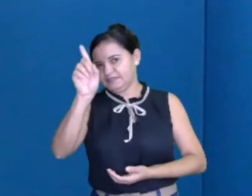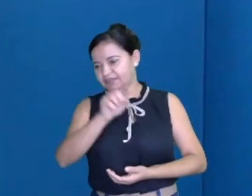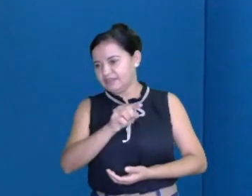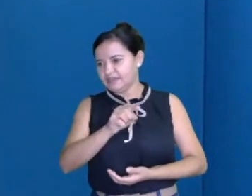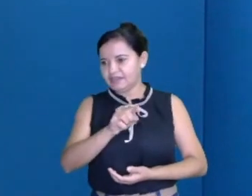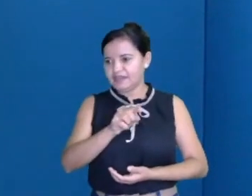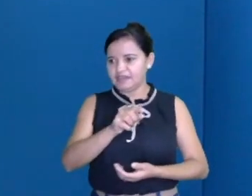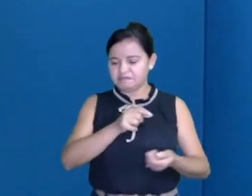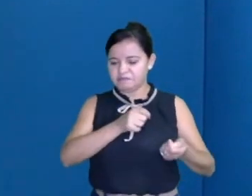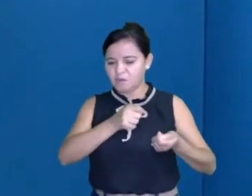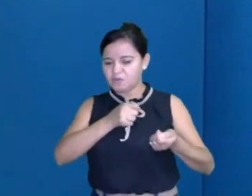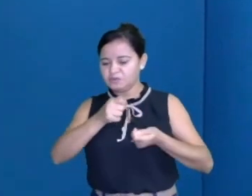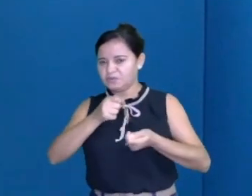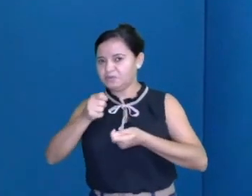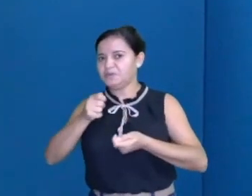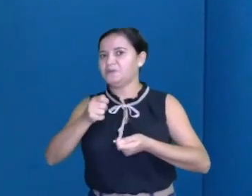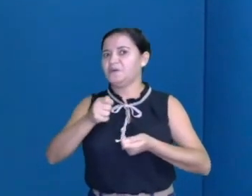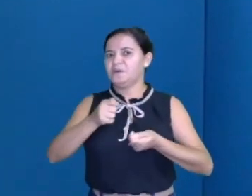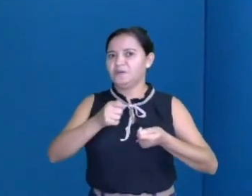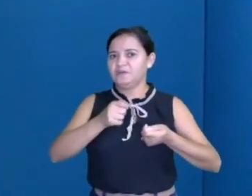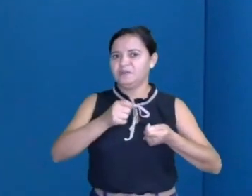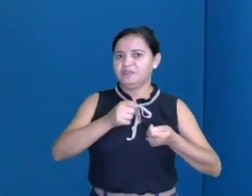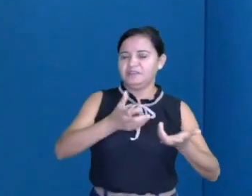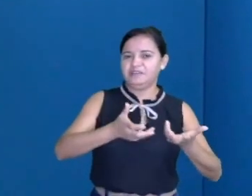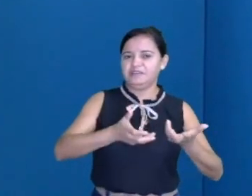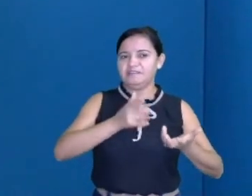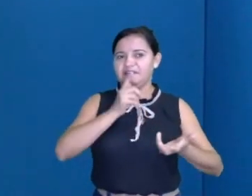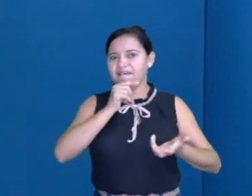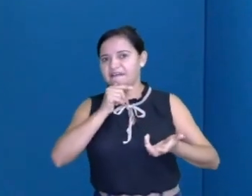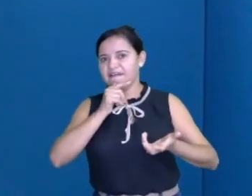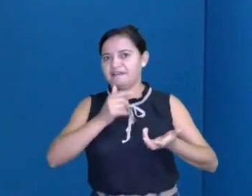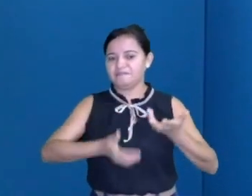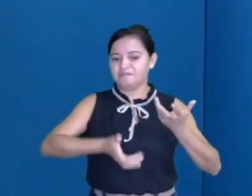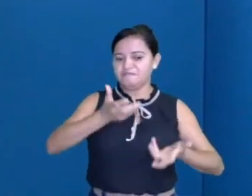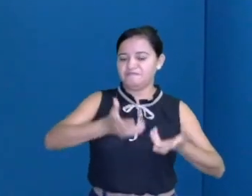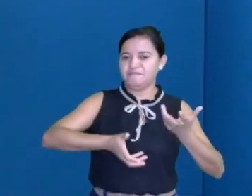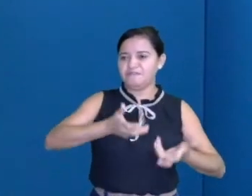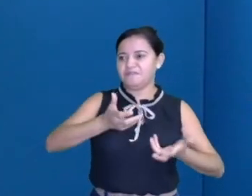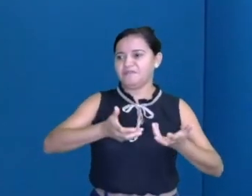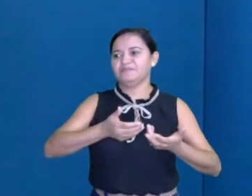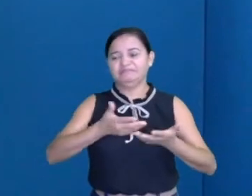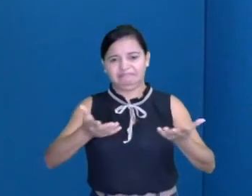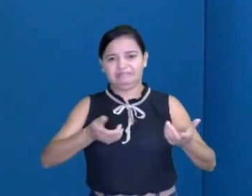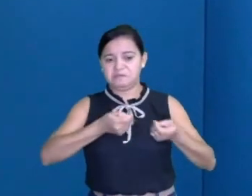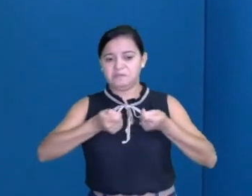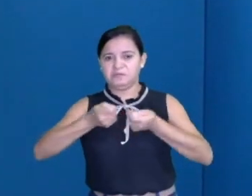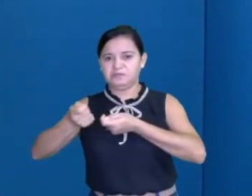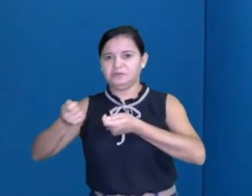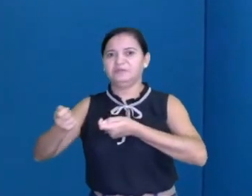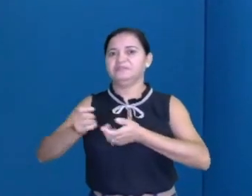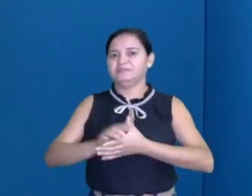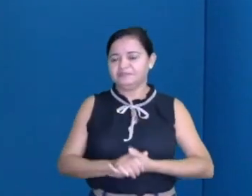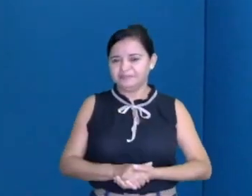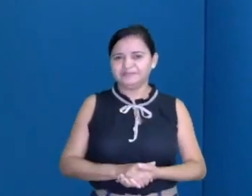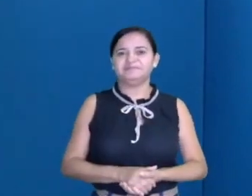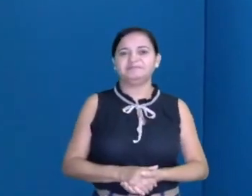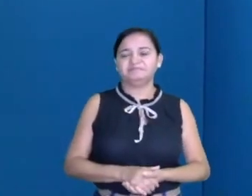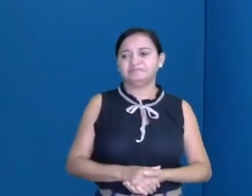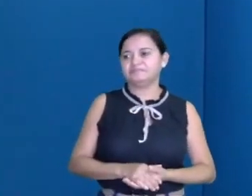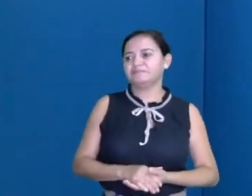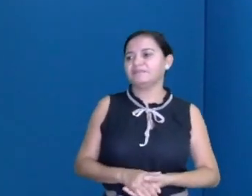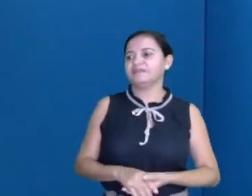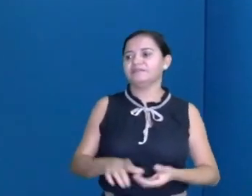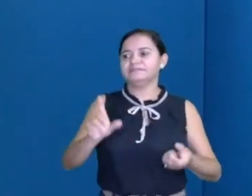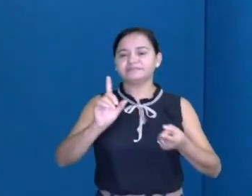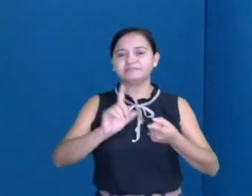o fogo, a água. E o Avatar é aquele cara que consegue controlar os 4 elementos, né? Ele é o cara, né? Como diria Roberto Carlos. Esse cara sou eu.